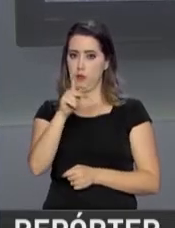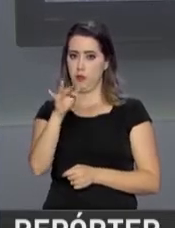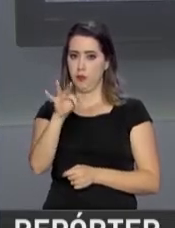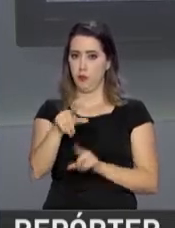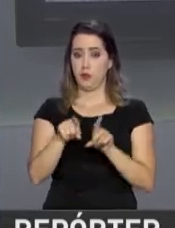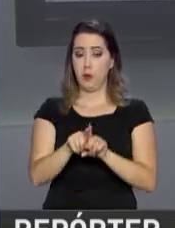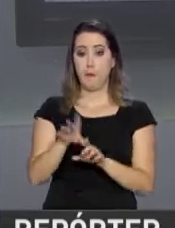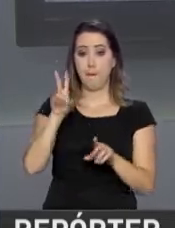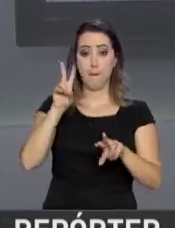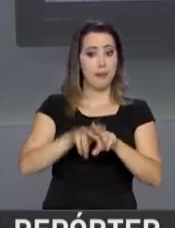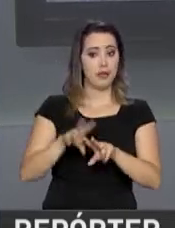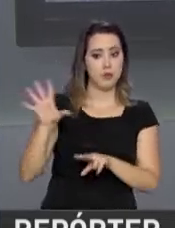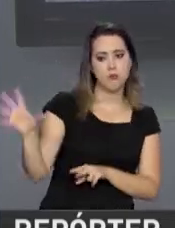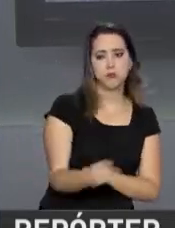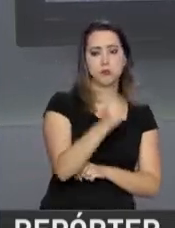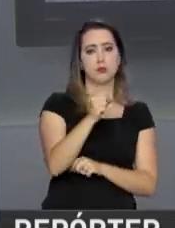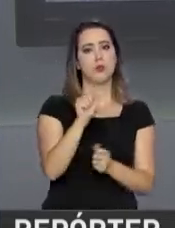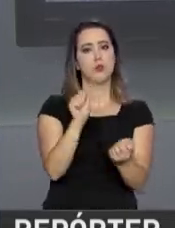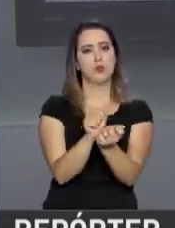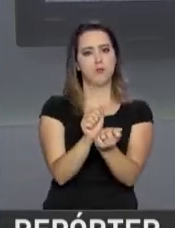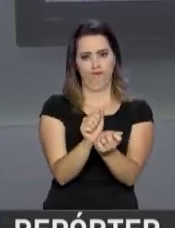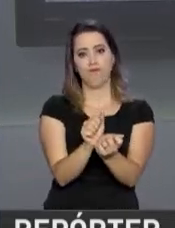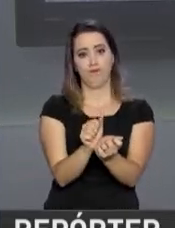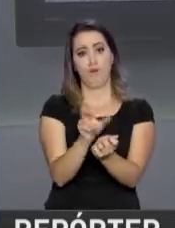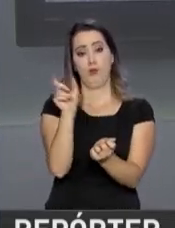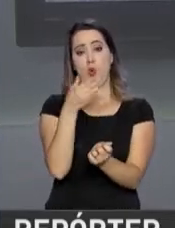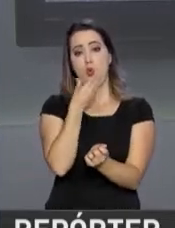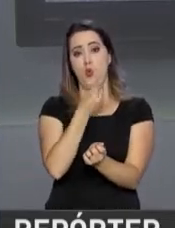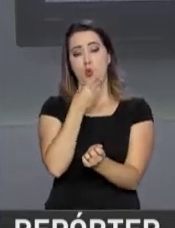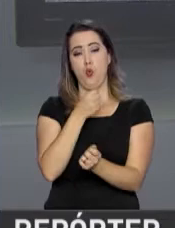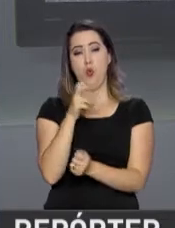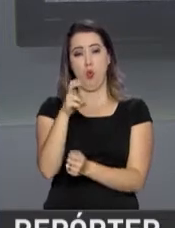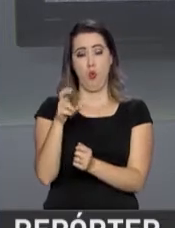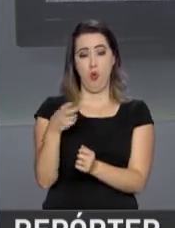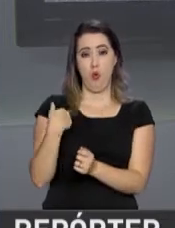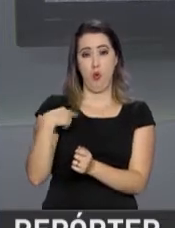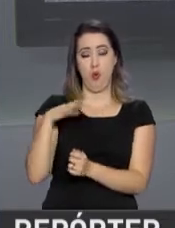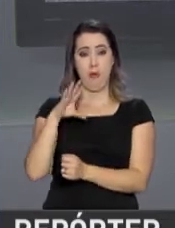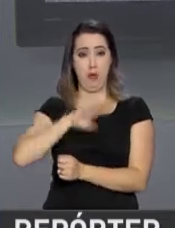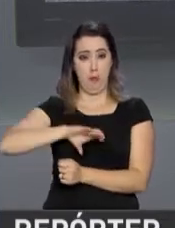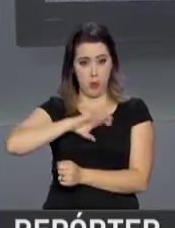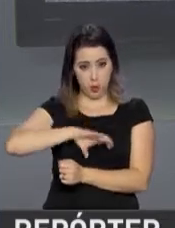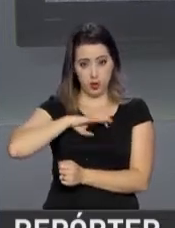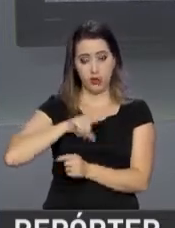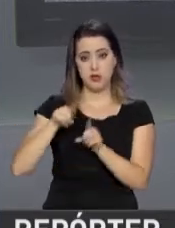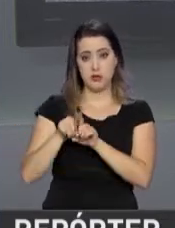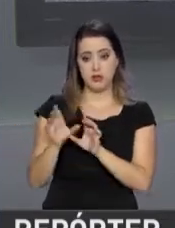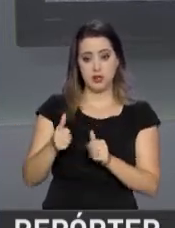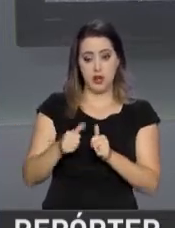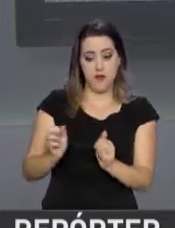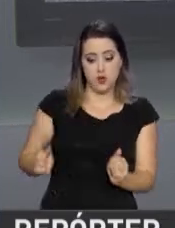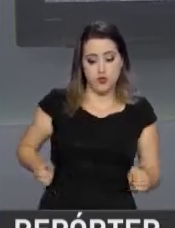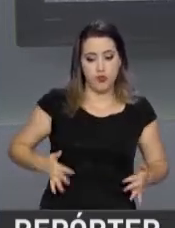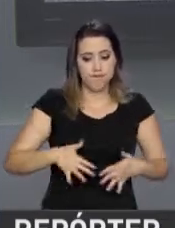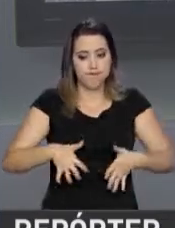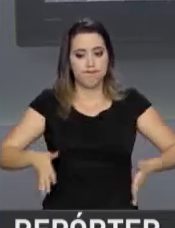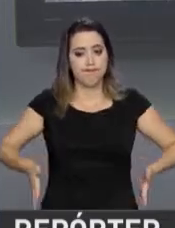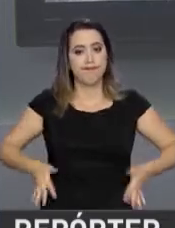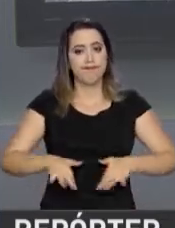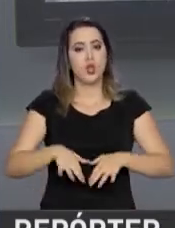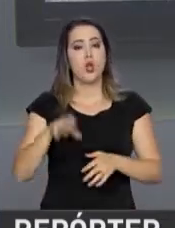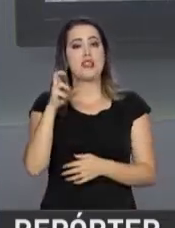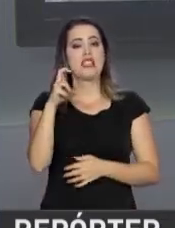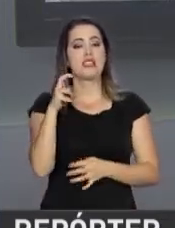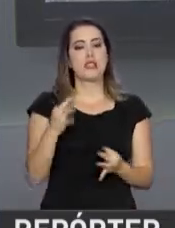portuguesa que estava transportando aproximadamente cinco quilos e 300 gramas de cocaína também lá no aeroporto internacional